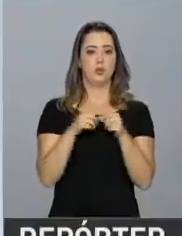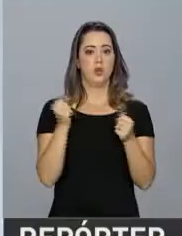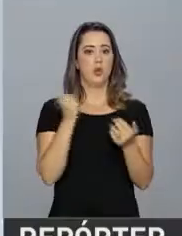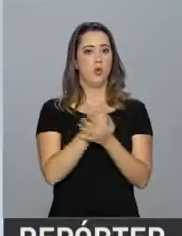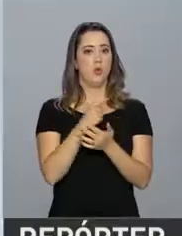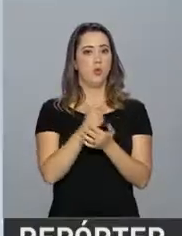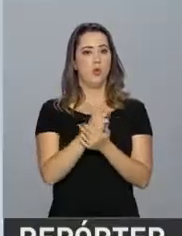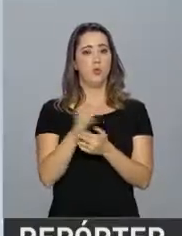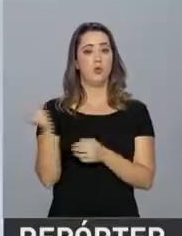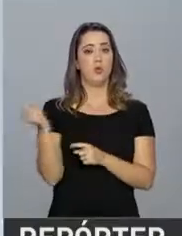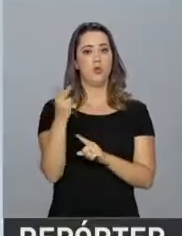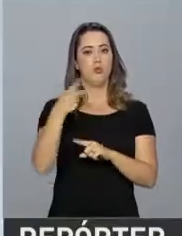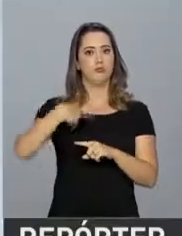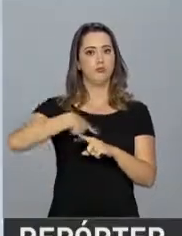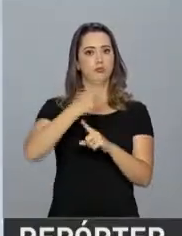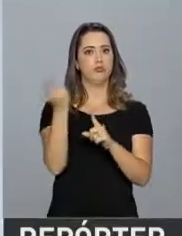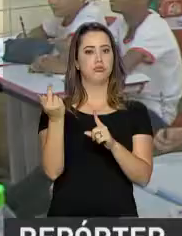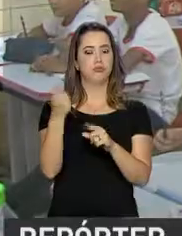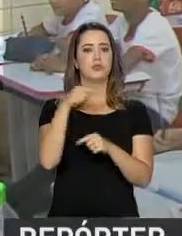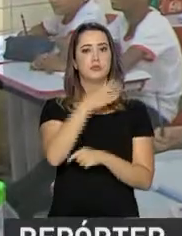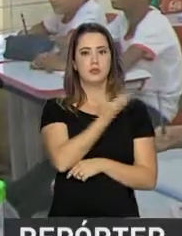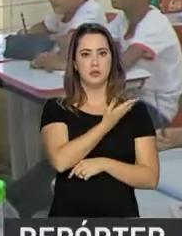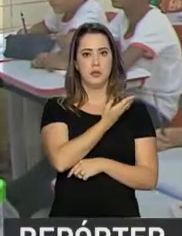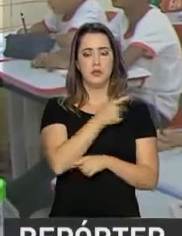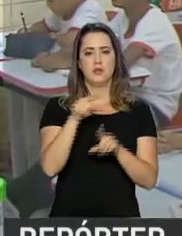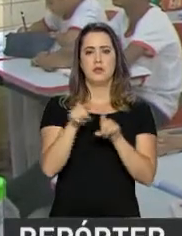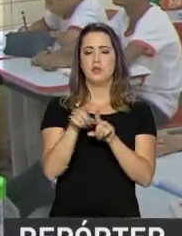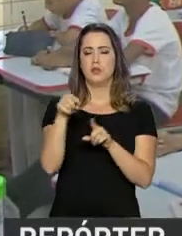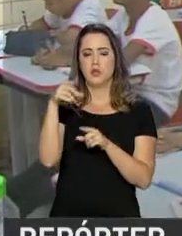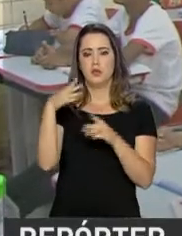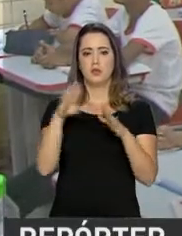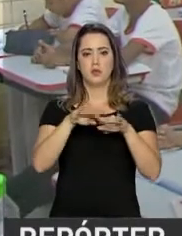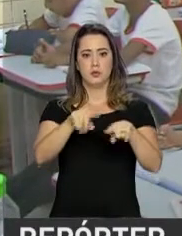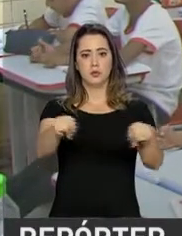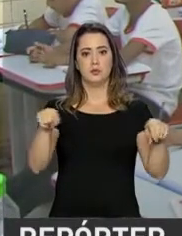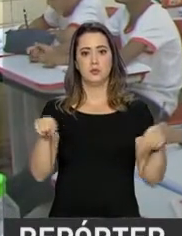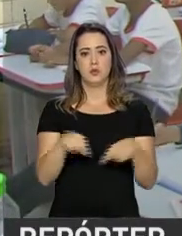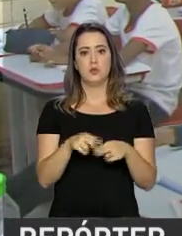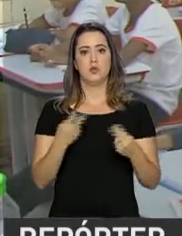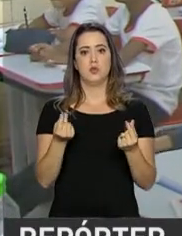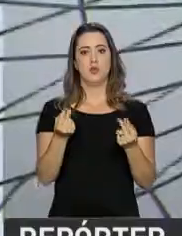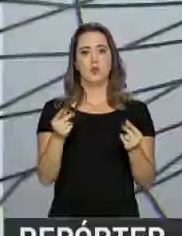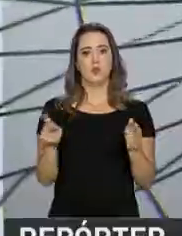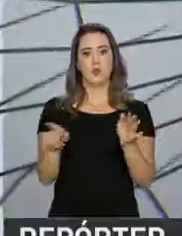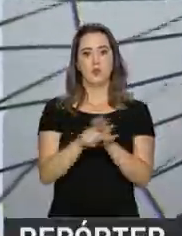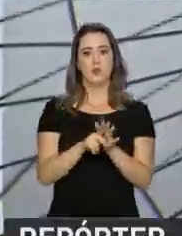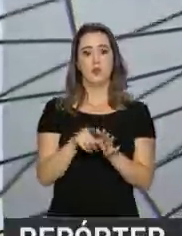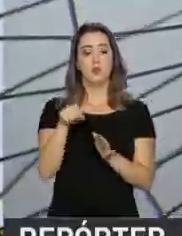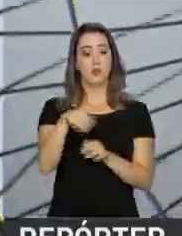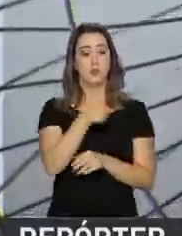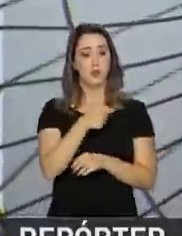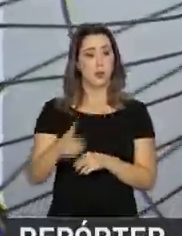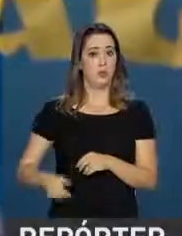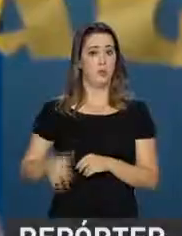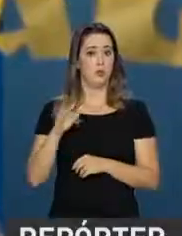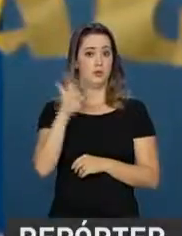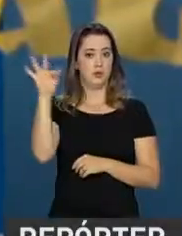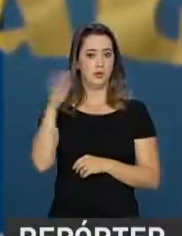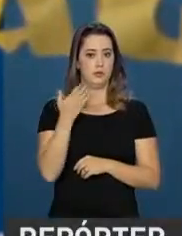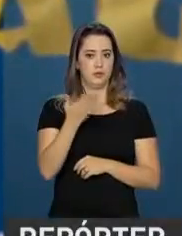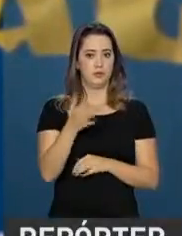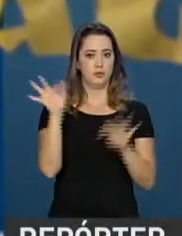novos ventiladores para salas de aula o produto foi adquirido com recursos repassados pelo governo federal